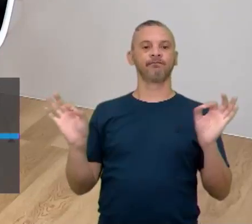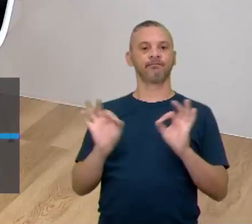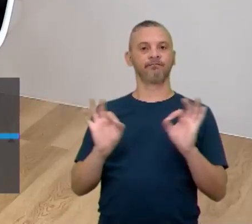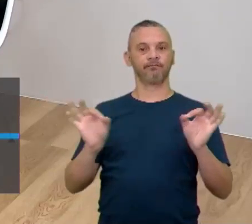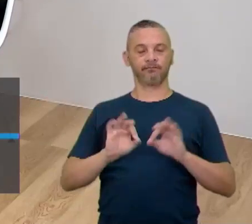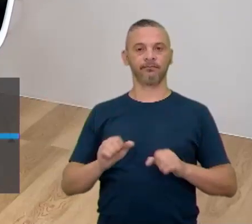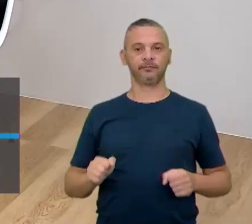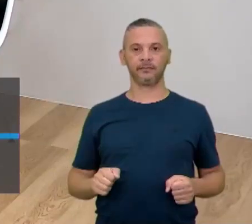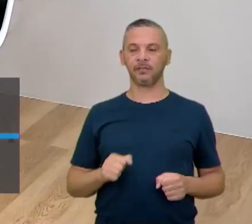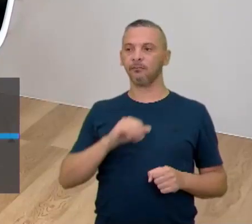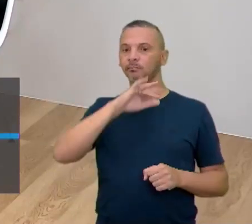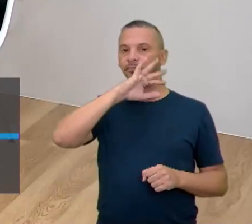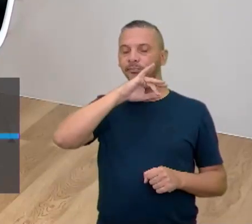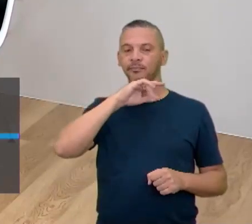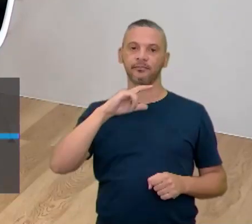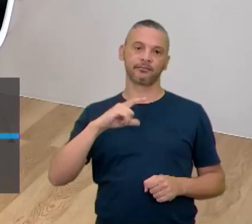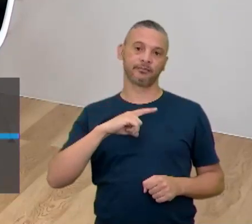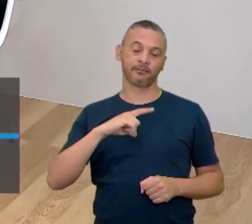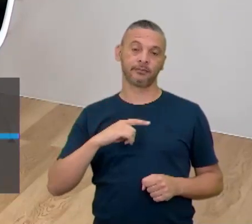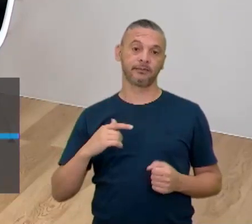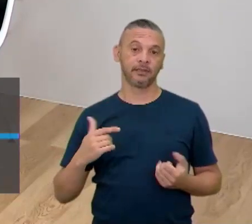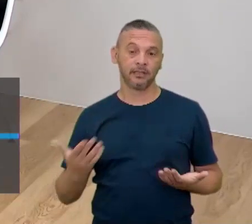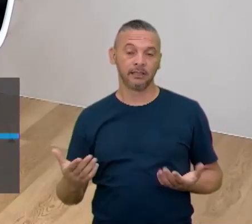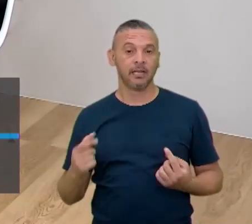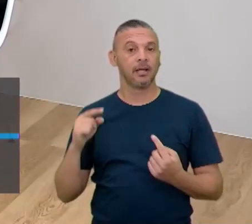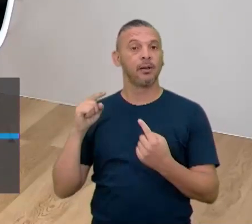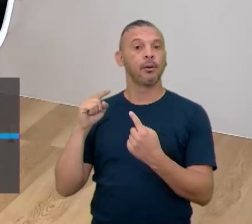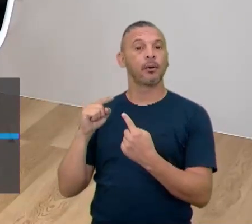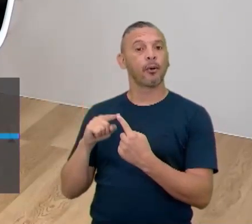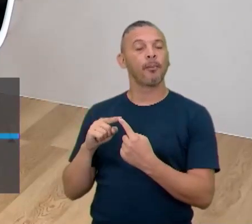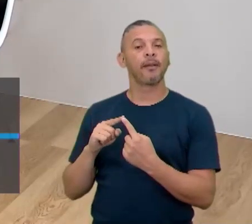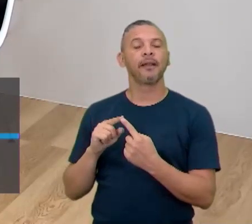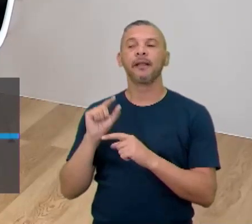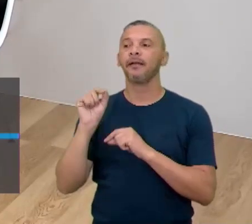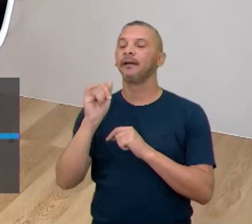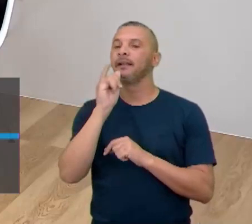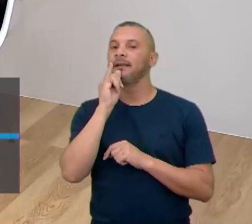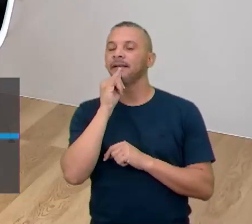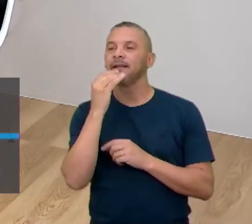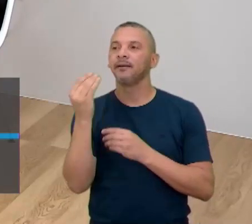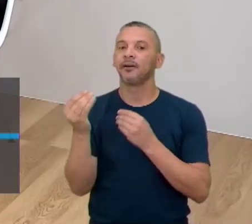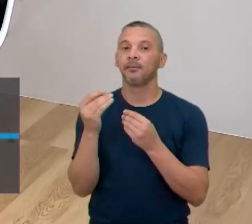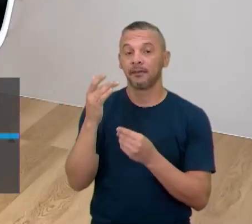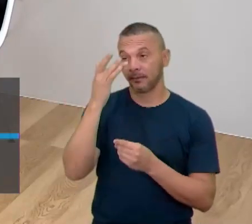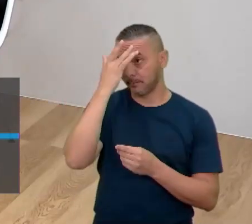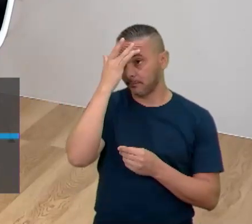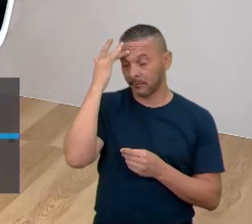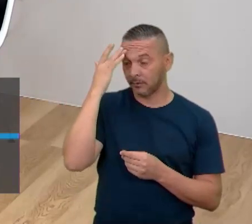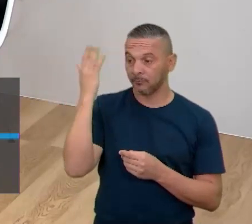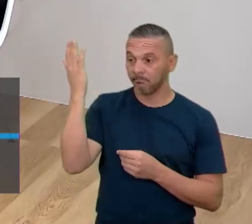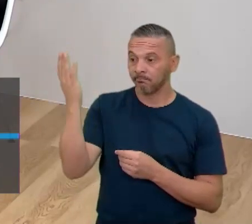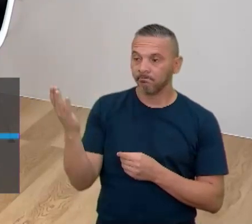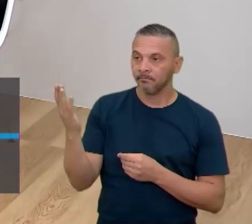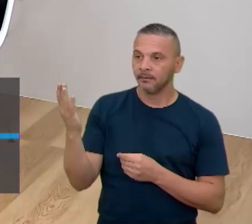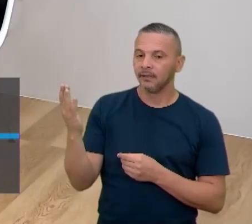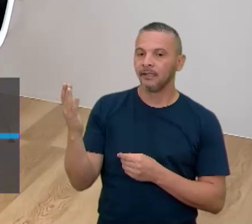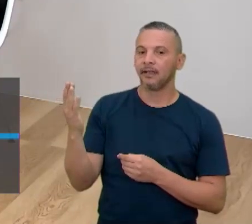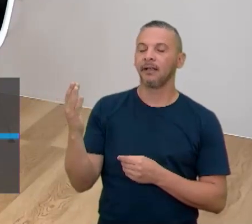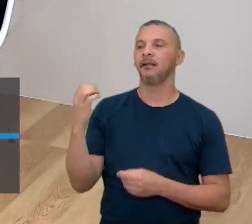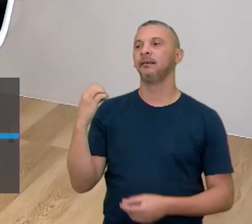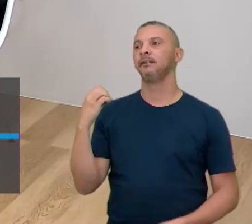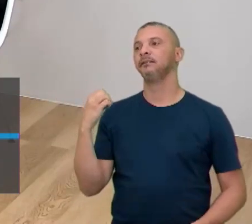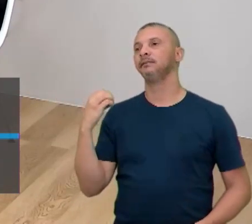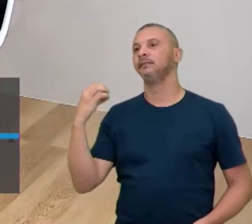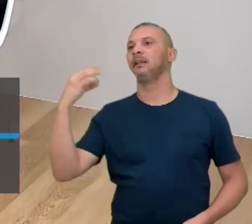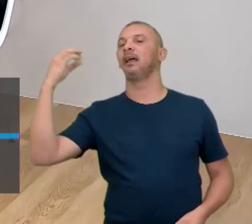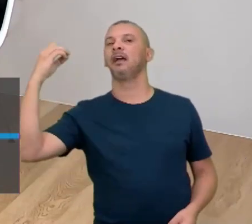mais malefícios Que causa ainda. mais malefícios. Sendo o mais comum de todos a ideia de que você tem que sair viajandão, ficar